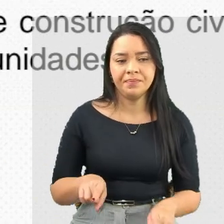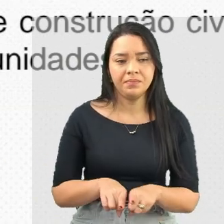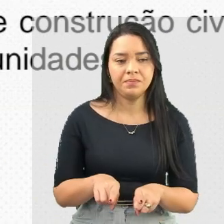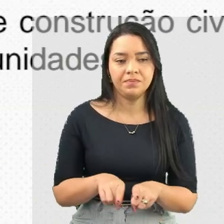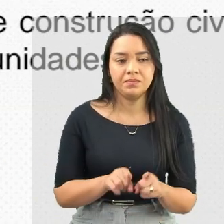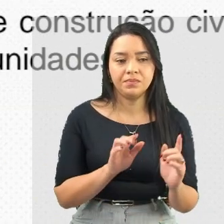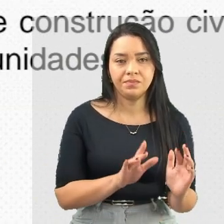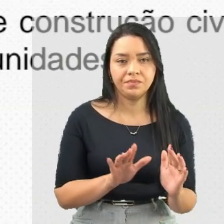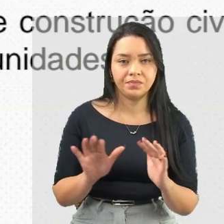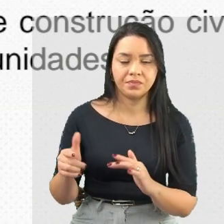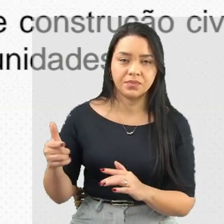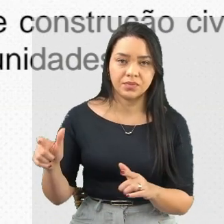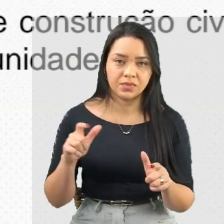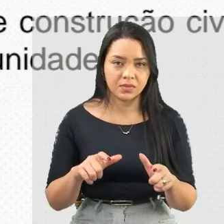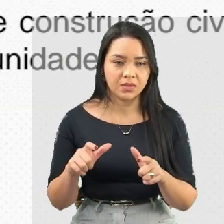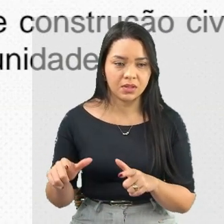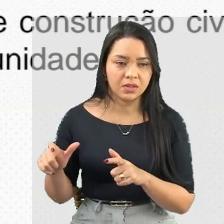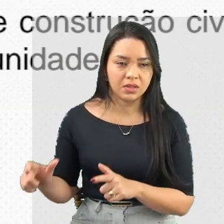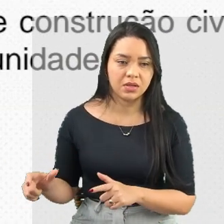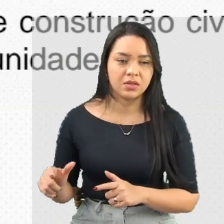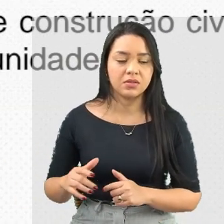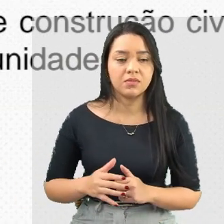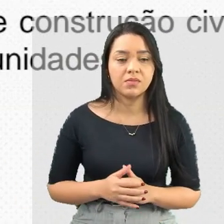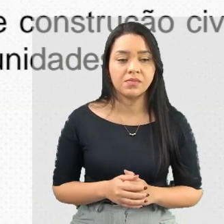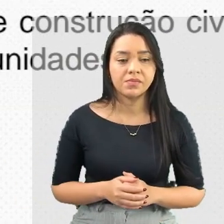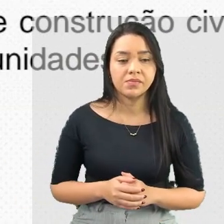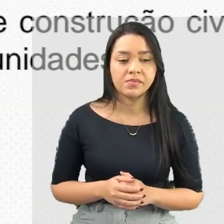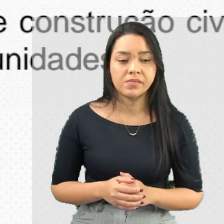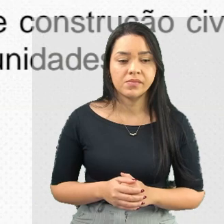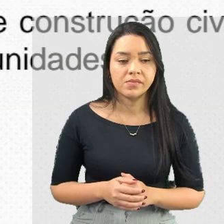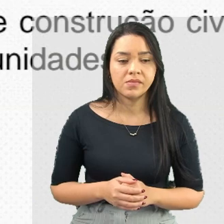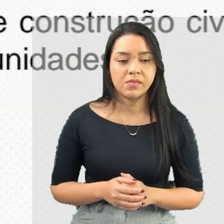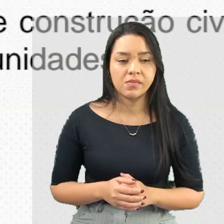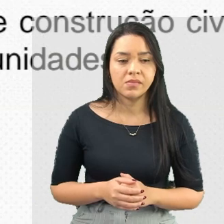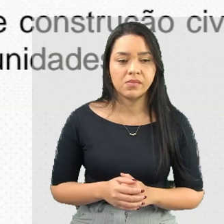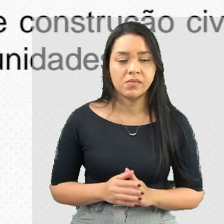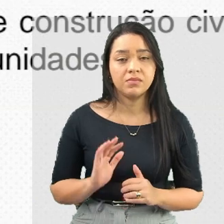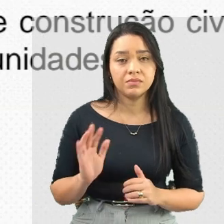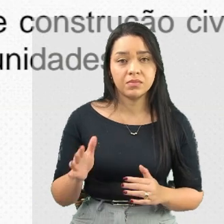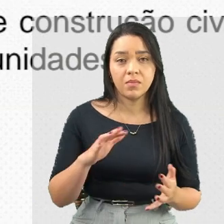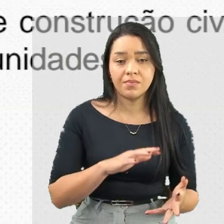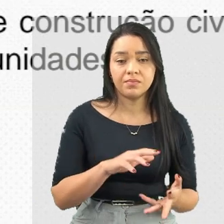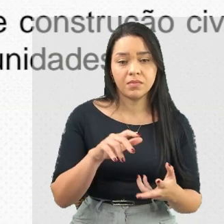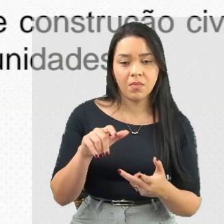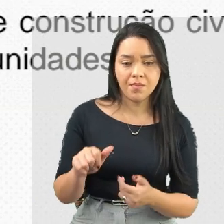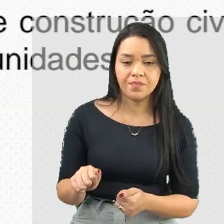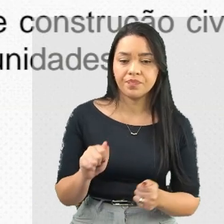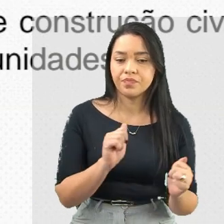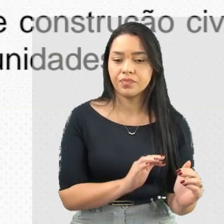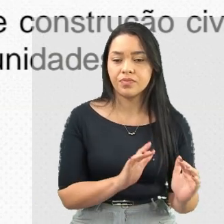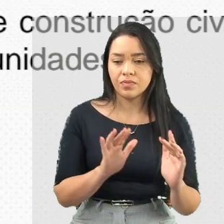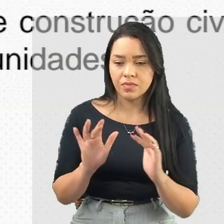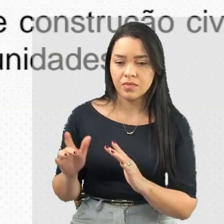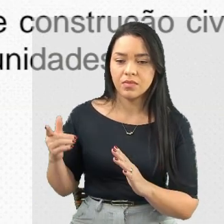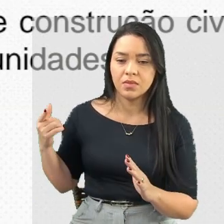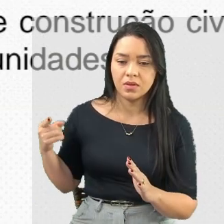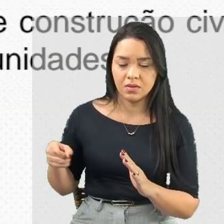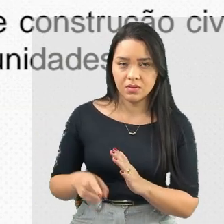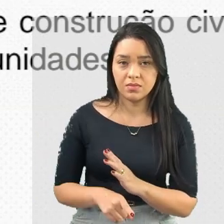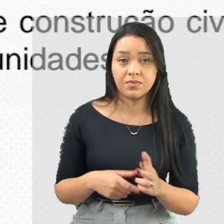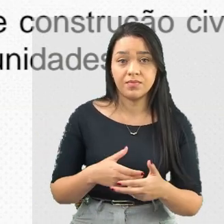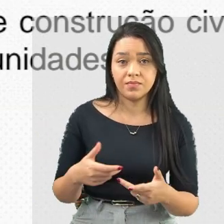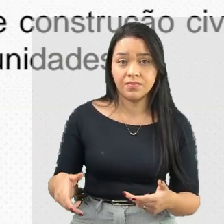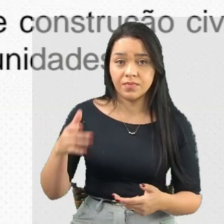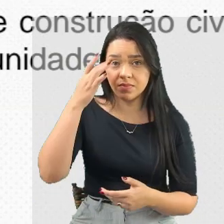migrando, né, para outras localidades, tá? Certo. Então, com a globalização, essa imigração se intensificou, né? Muitas pessoas migram